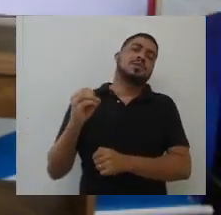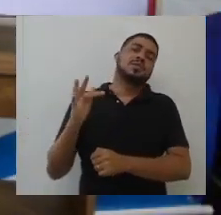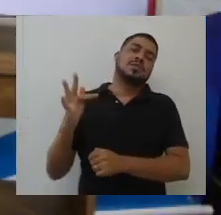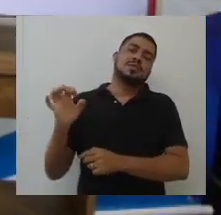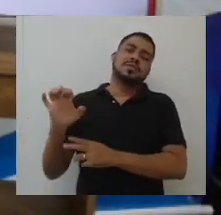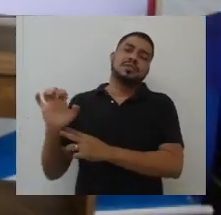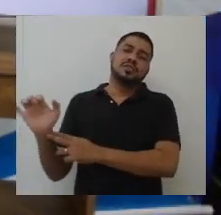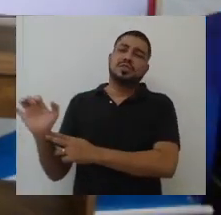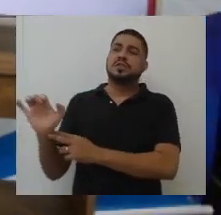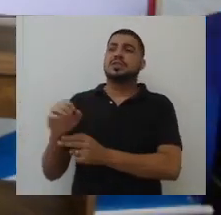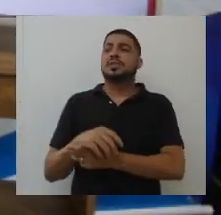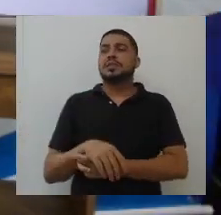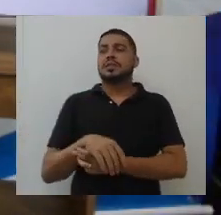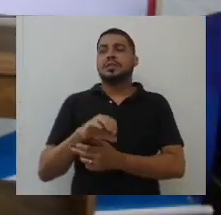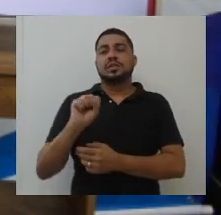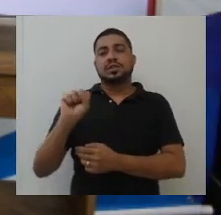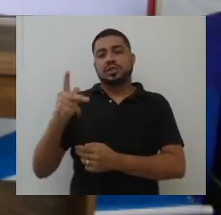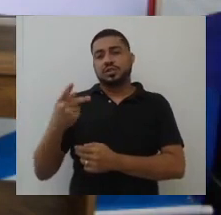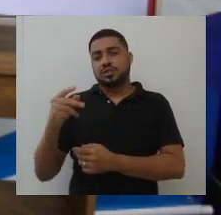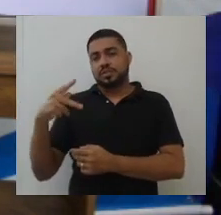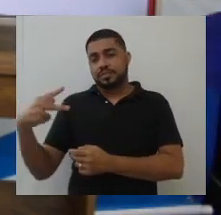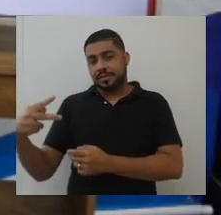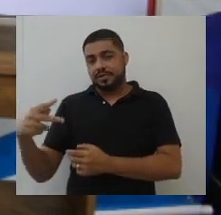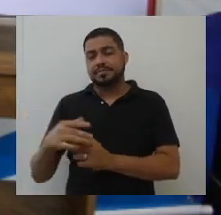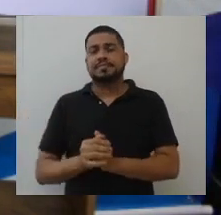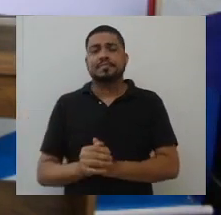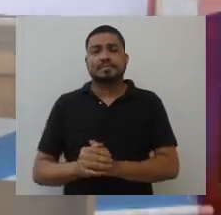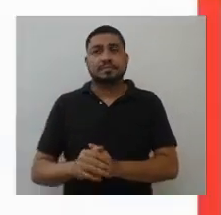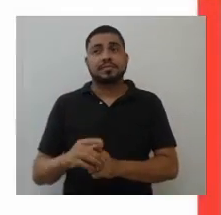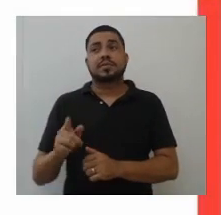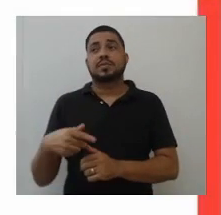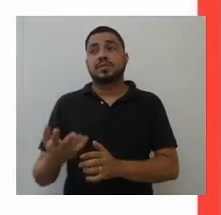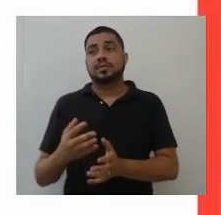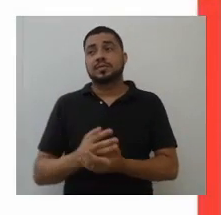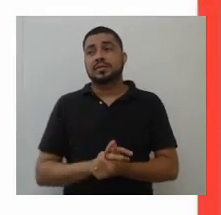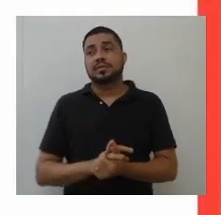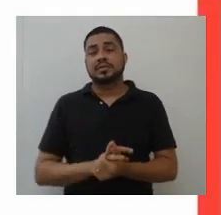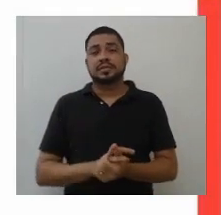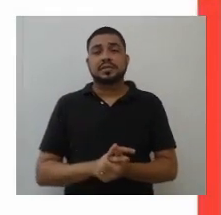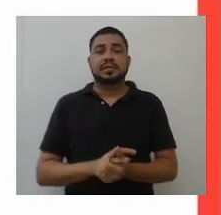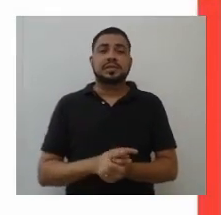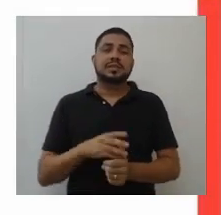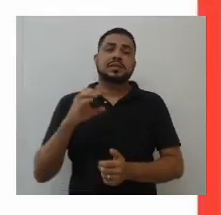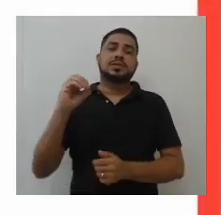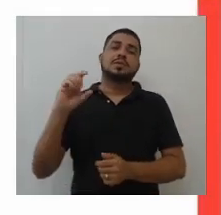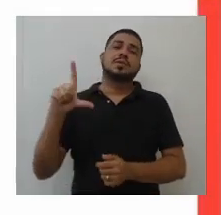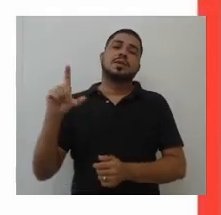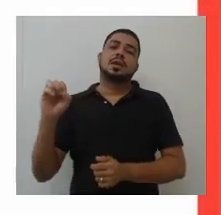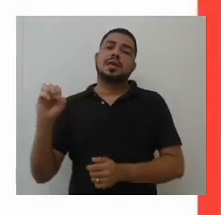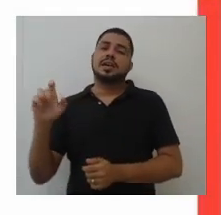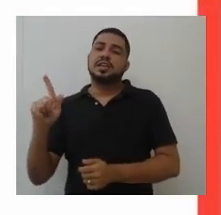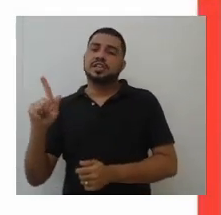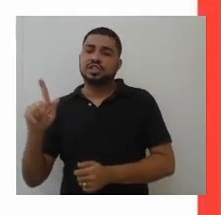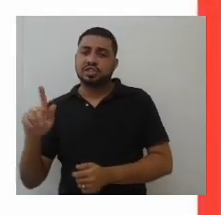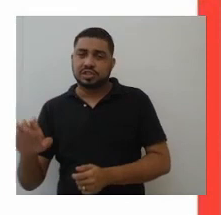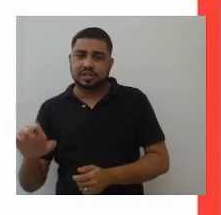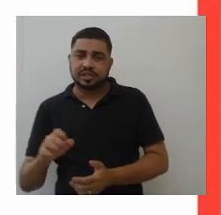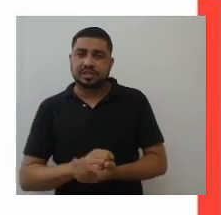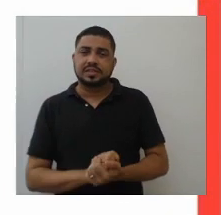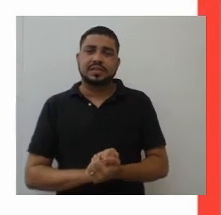shop. Coffee shop. Ok? Próximo. Bem comum. College. College é o que a gente chama